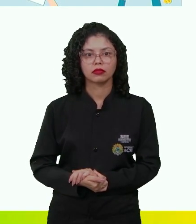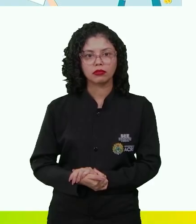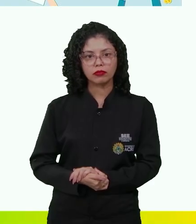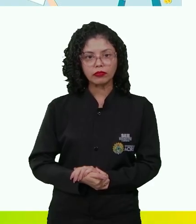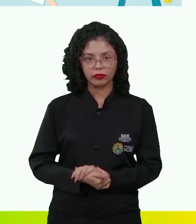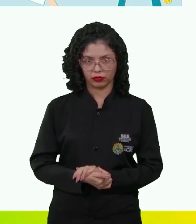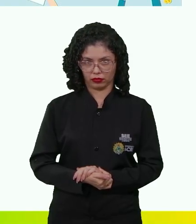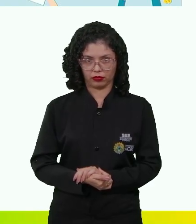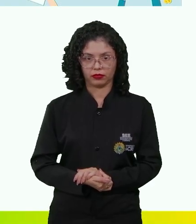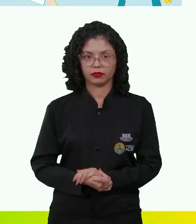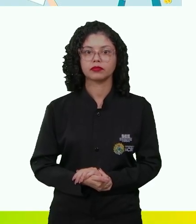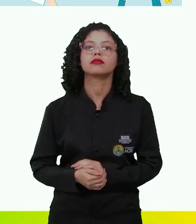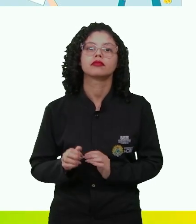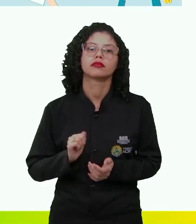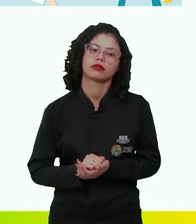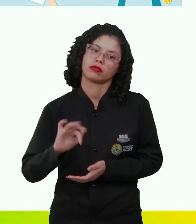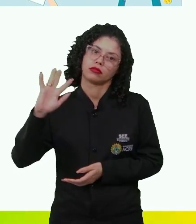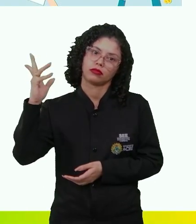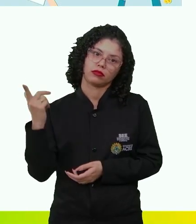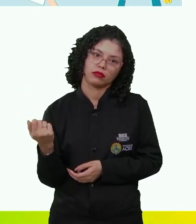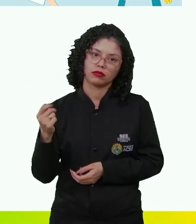aí o representante da África